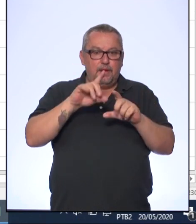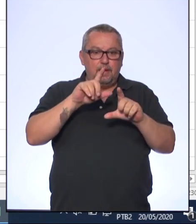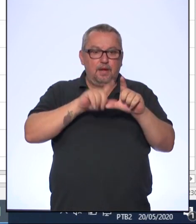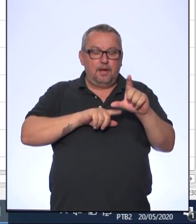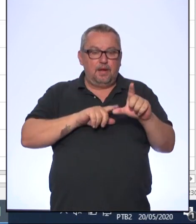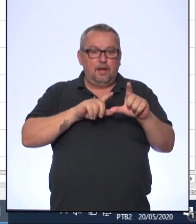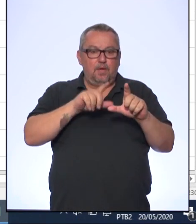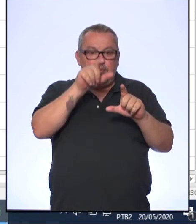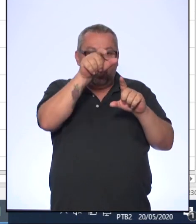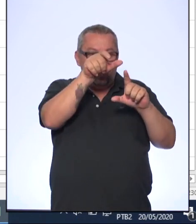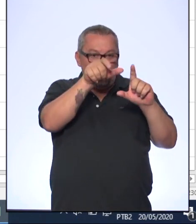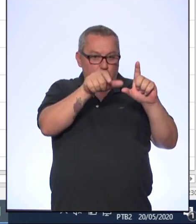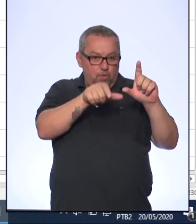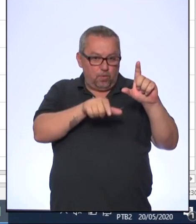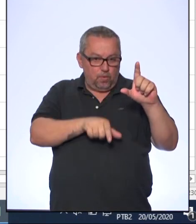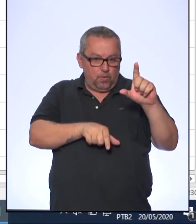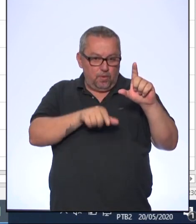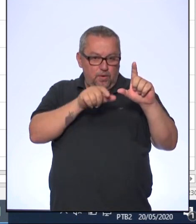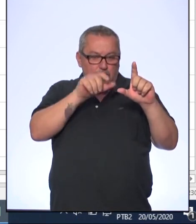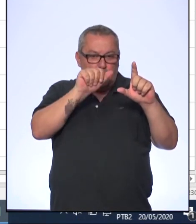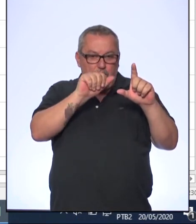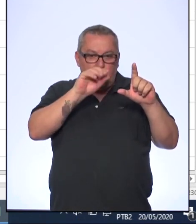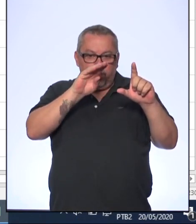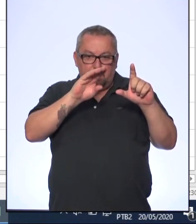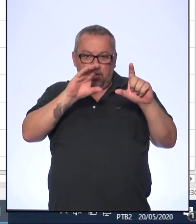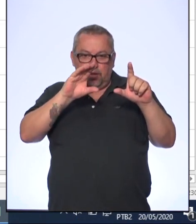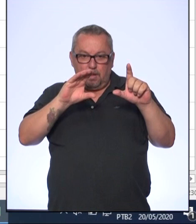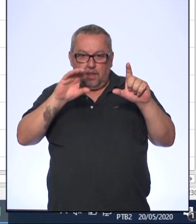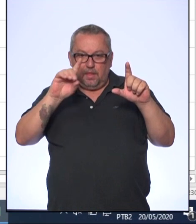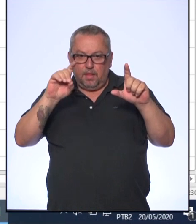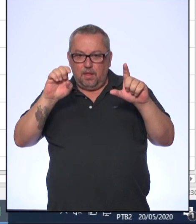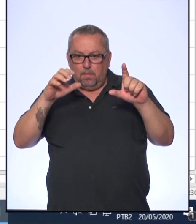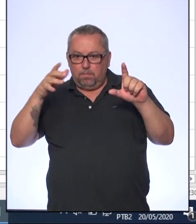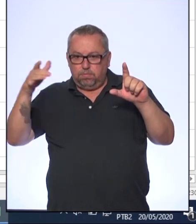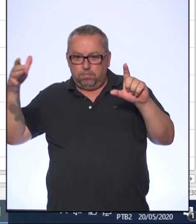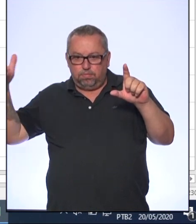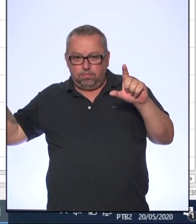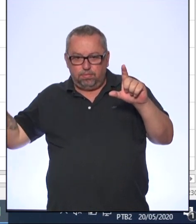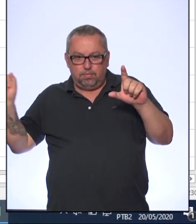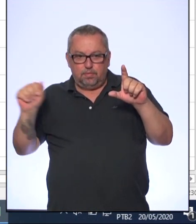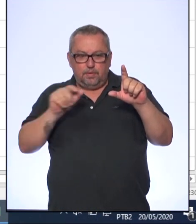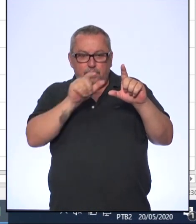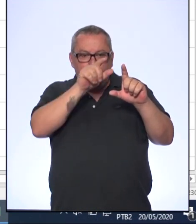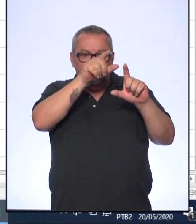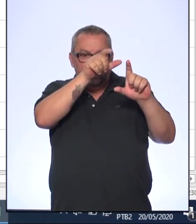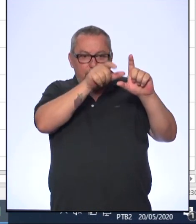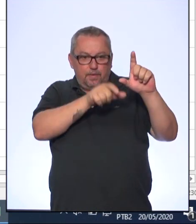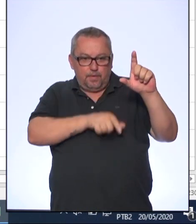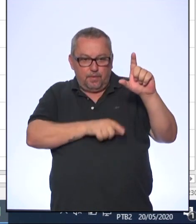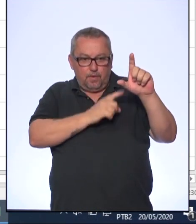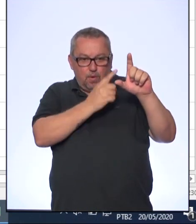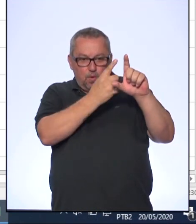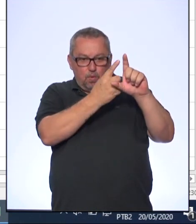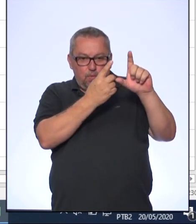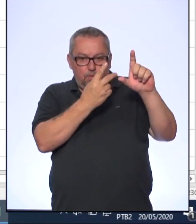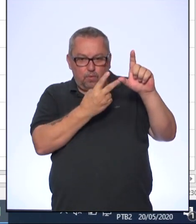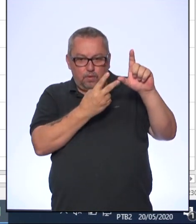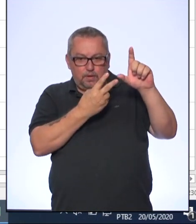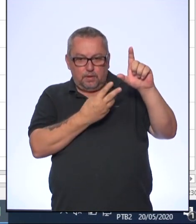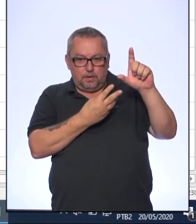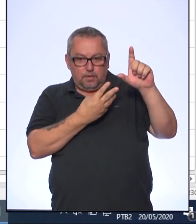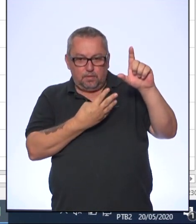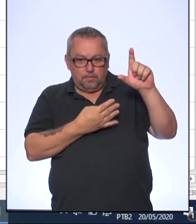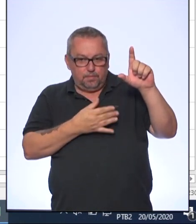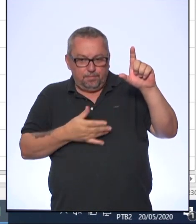uma coluna nomeadas por letras A, B, C e assim por diante, e eu tenho as linhas 1, 2